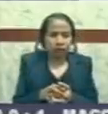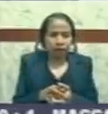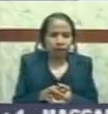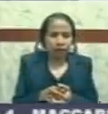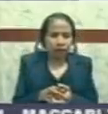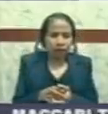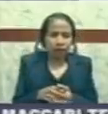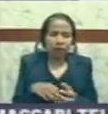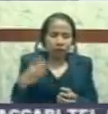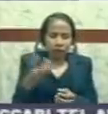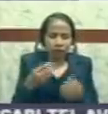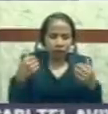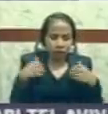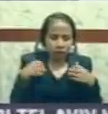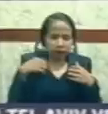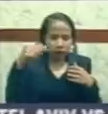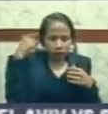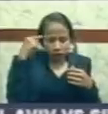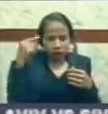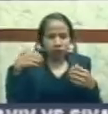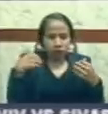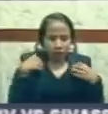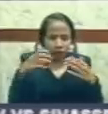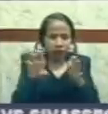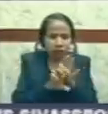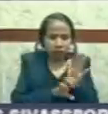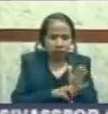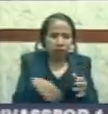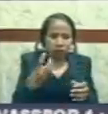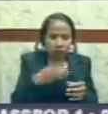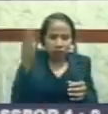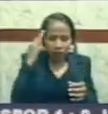la ita ia governante ita ia estado ida mas ita ne nehan ne la ia